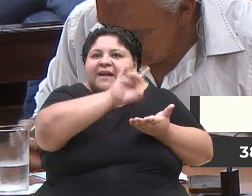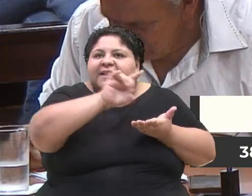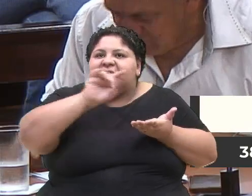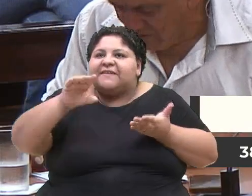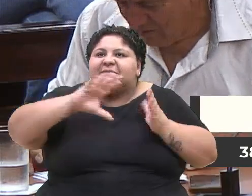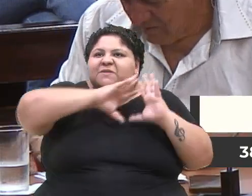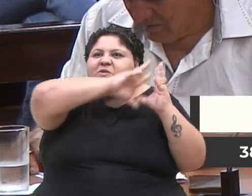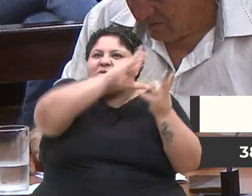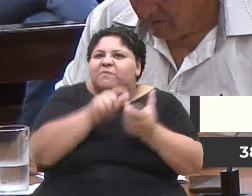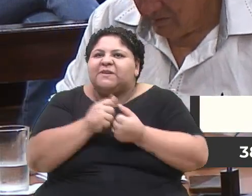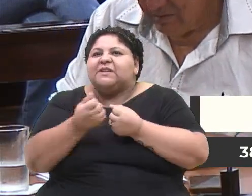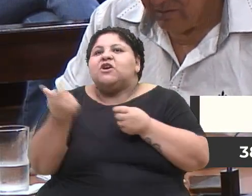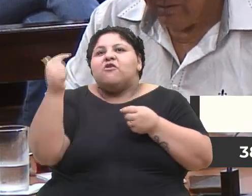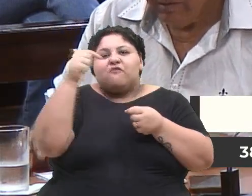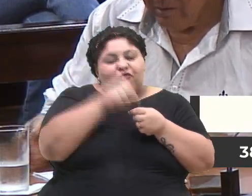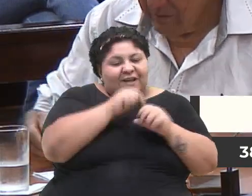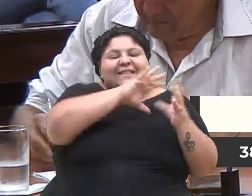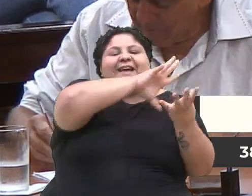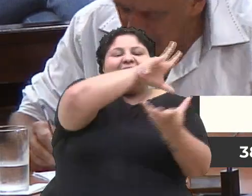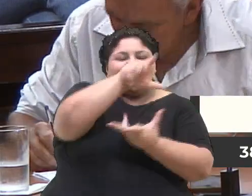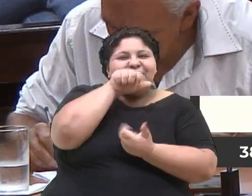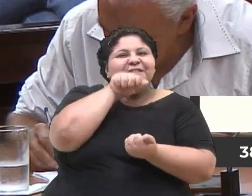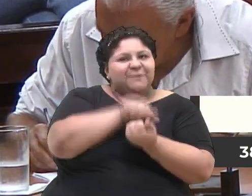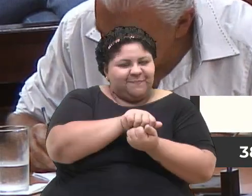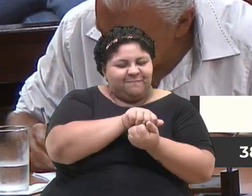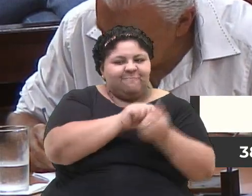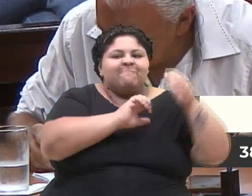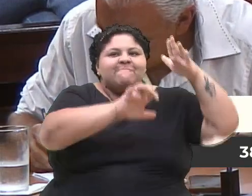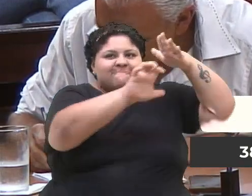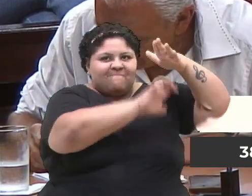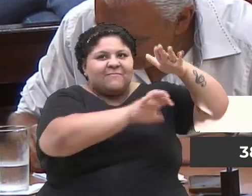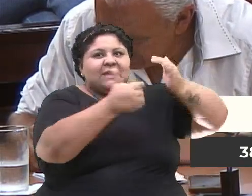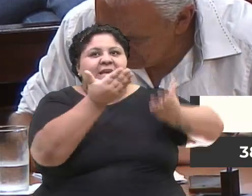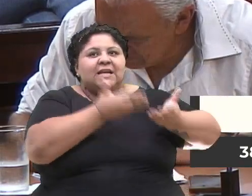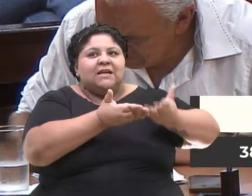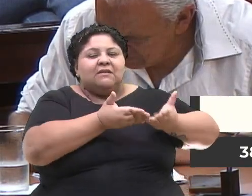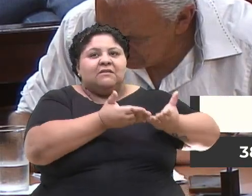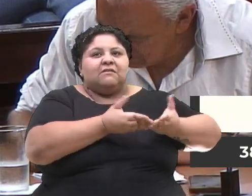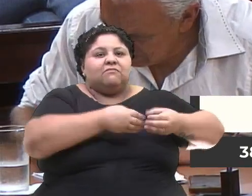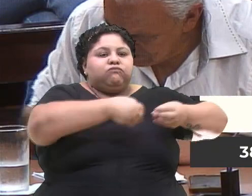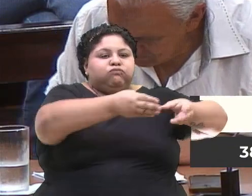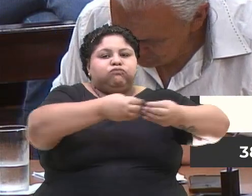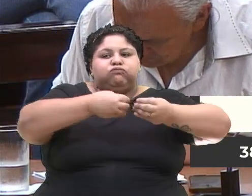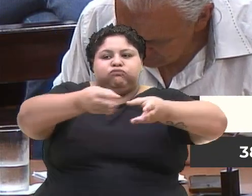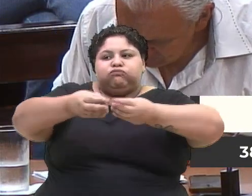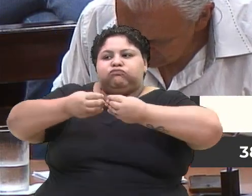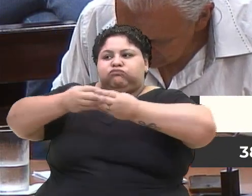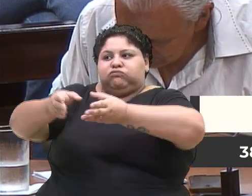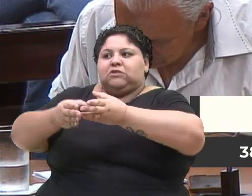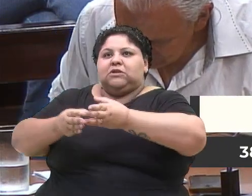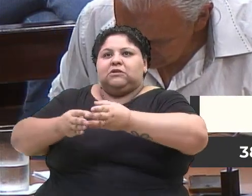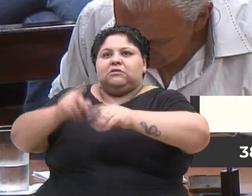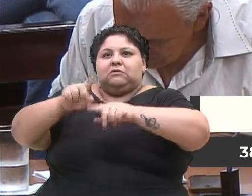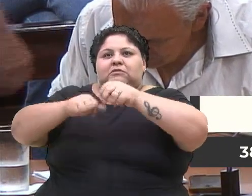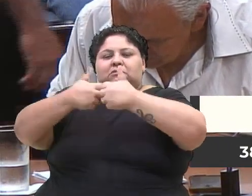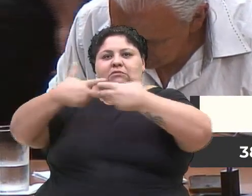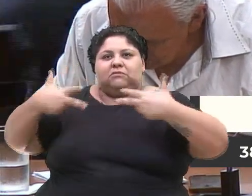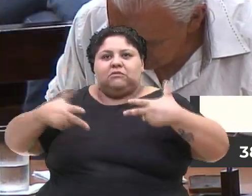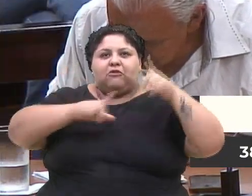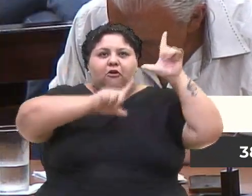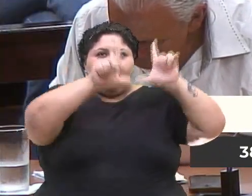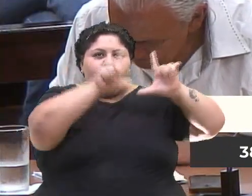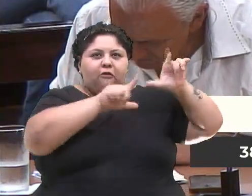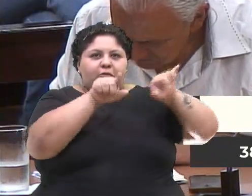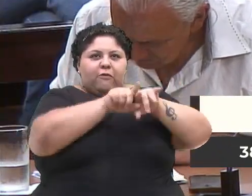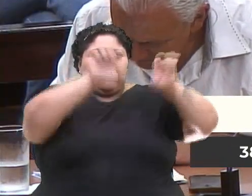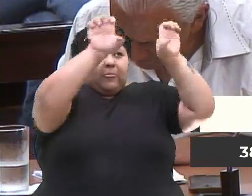está voltado à sustentabilidade. A empresa atua na distribuição e industrialização de equipamentos fotovoltaicos e